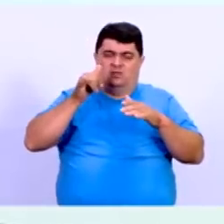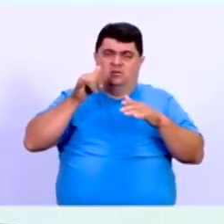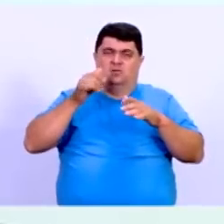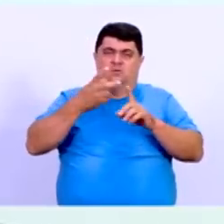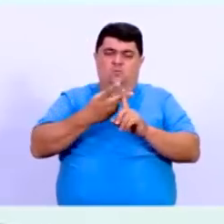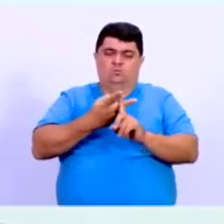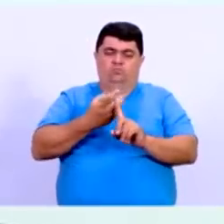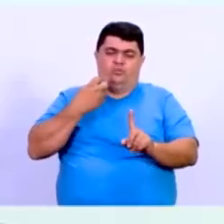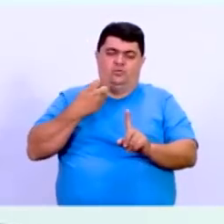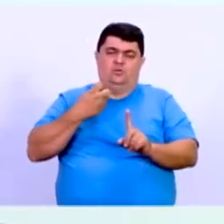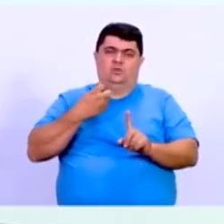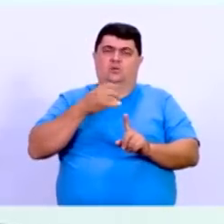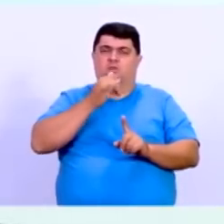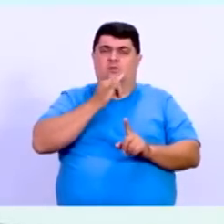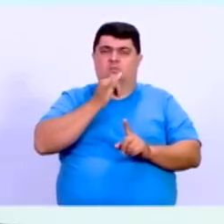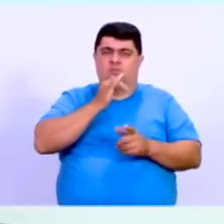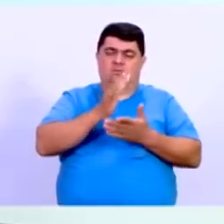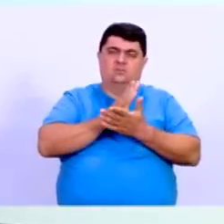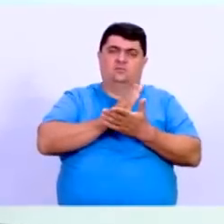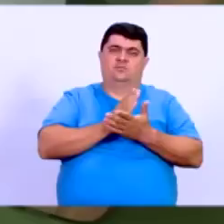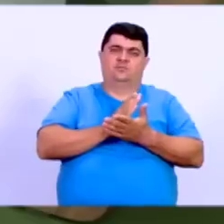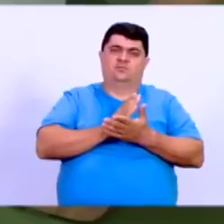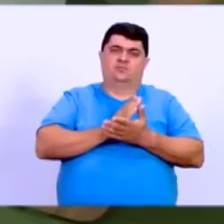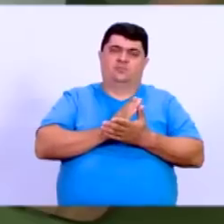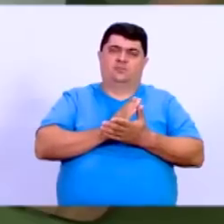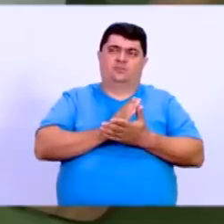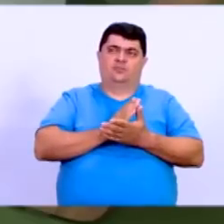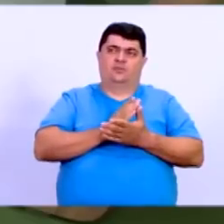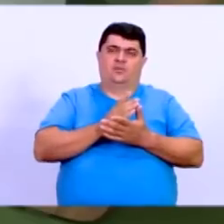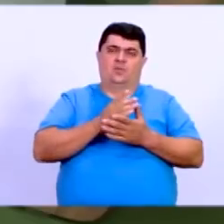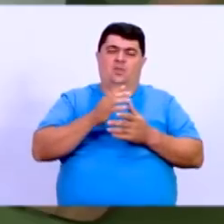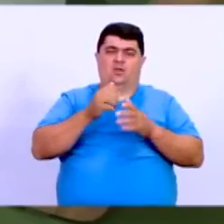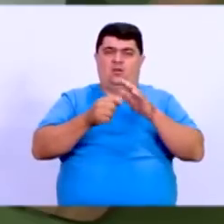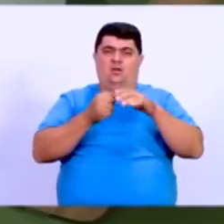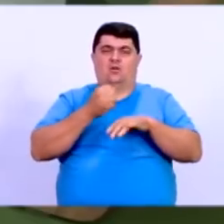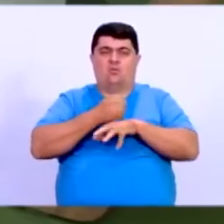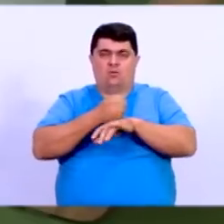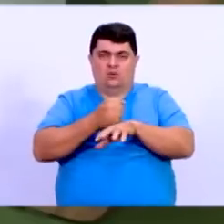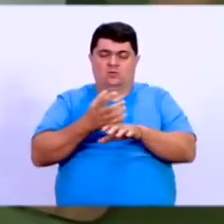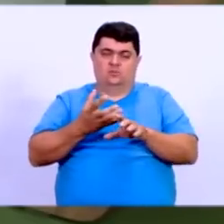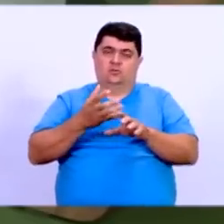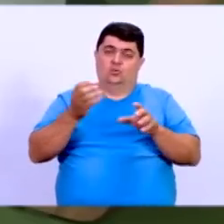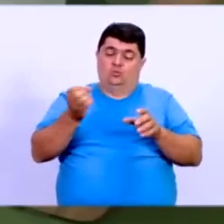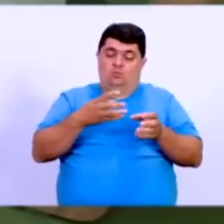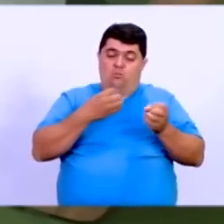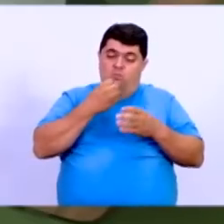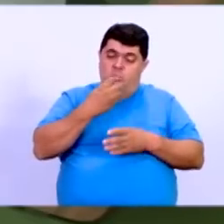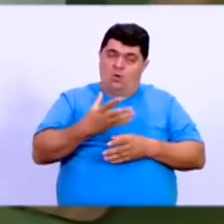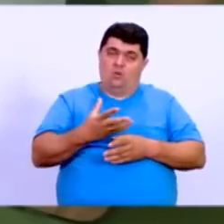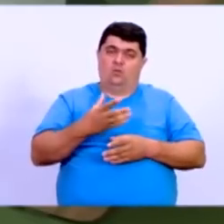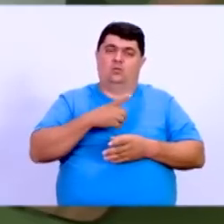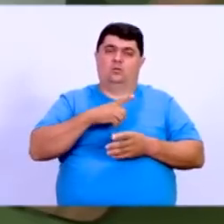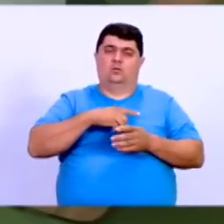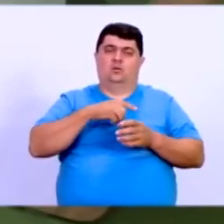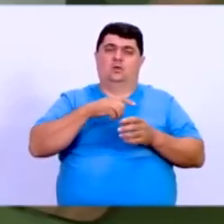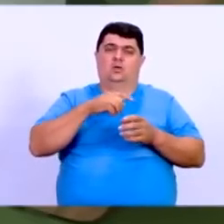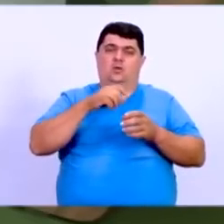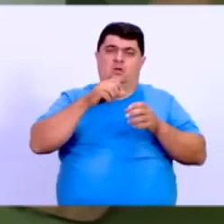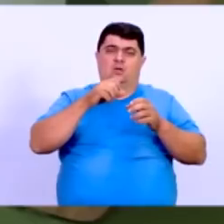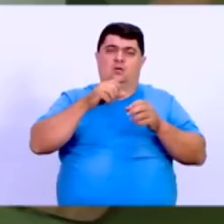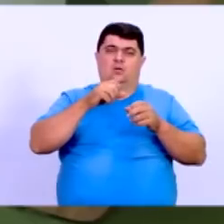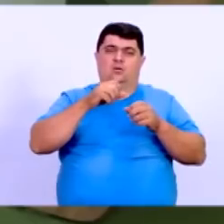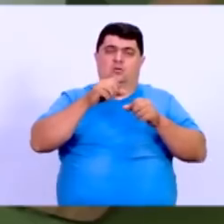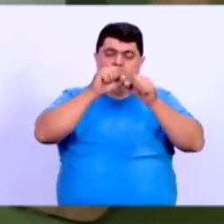professor elencou ali alguns exemplos, né? O senhor elencou ali, professor, antivírus atualizado, É importante ter um sistema operacional também, tá